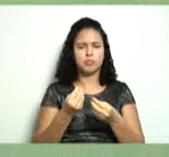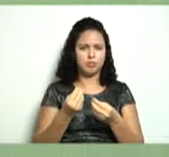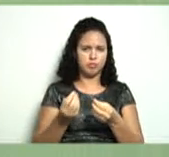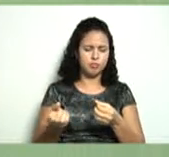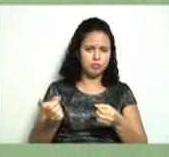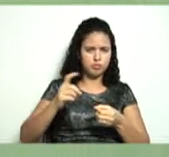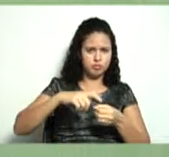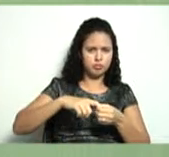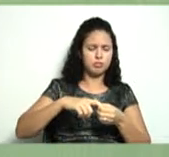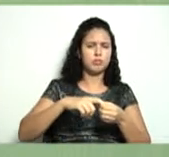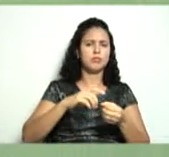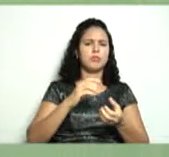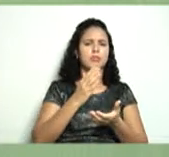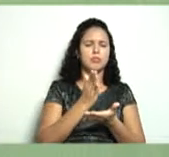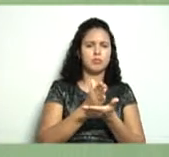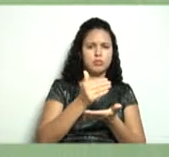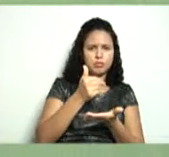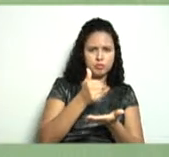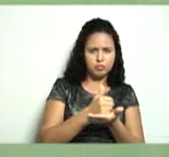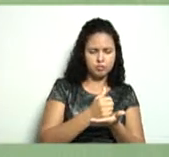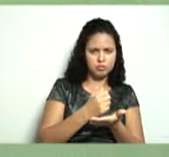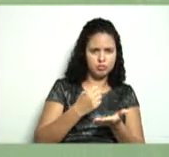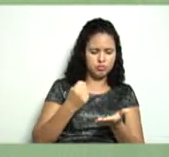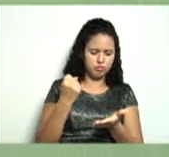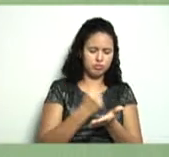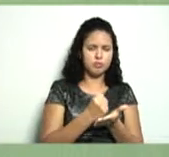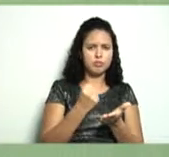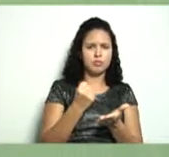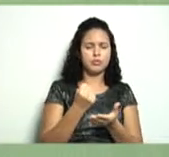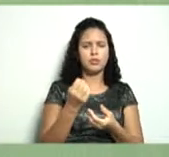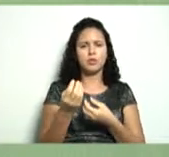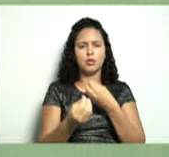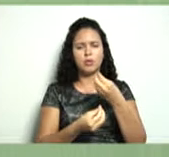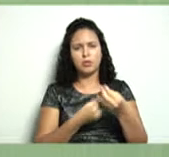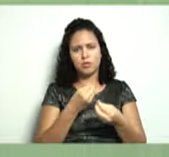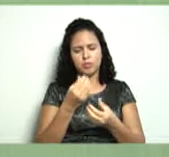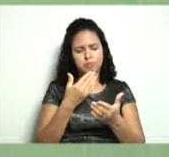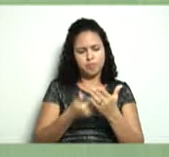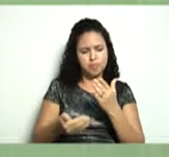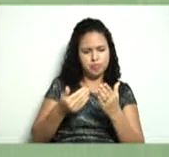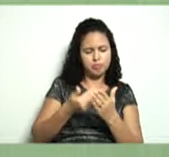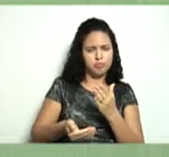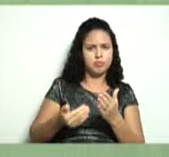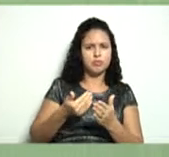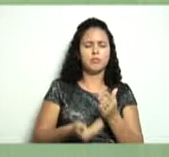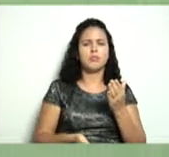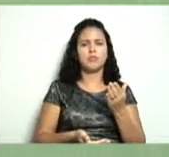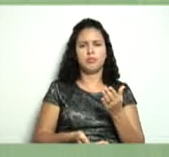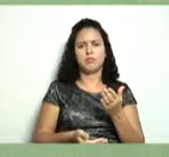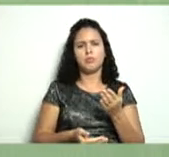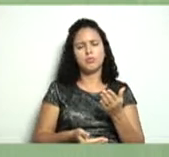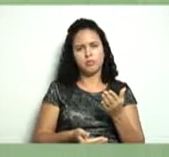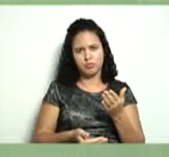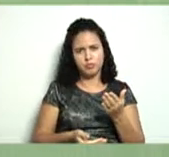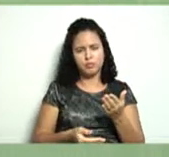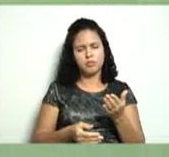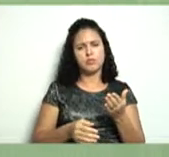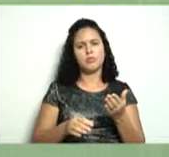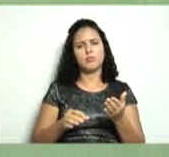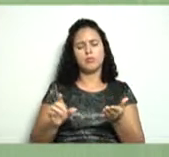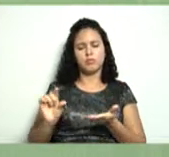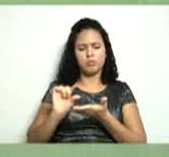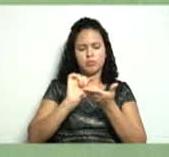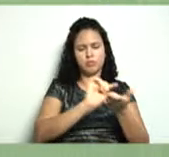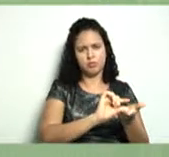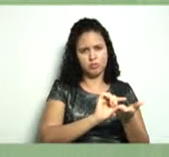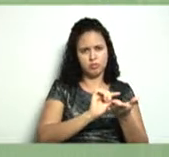essas sobras registradas. Como será esse rateio das perdas apuradas por insuficiência da contribuição